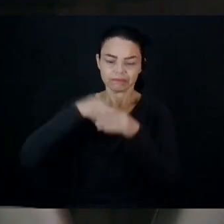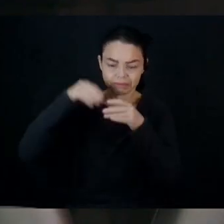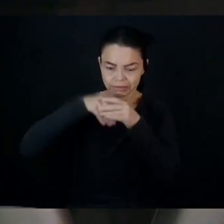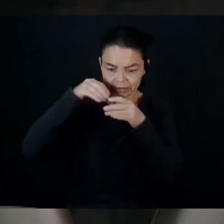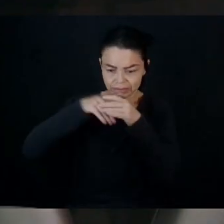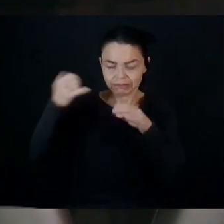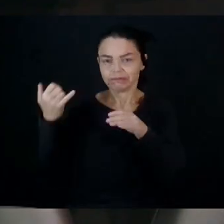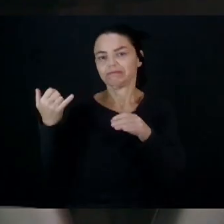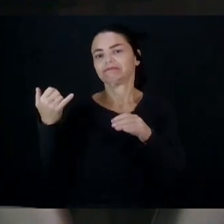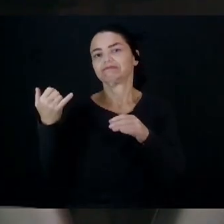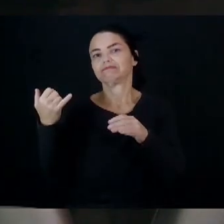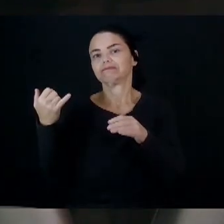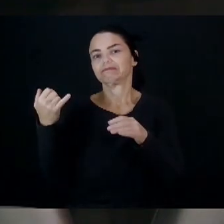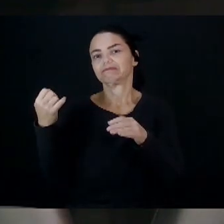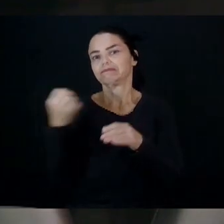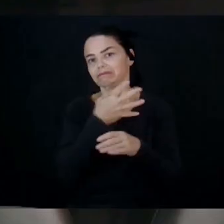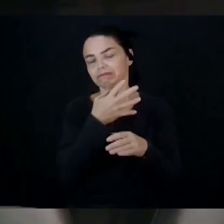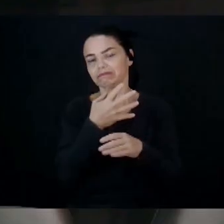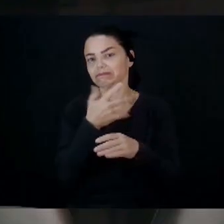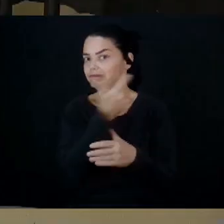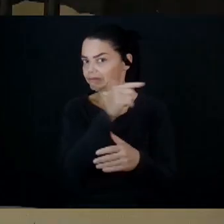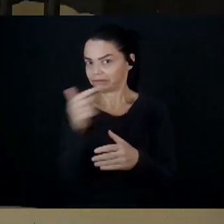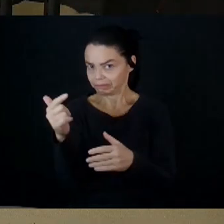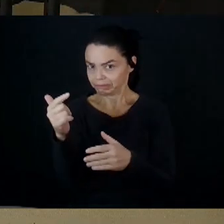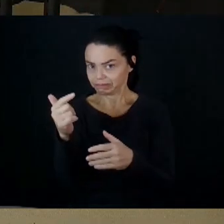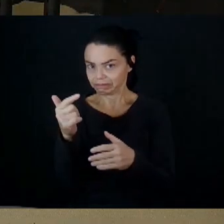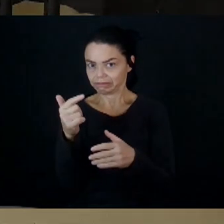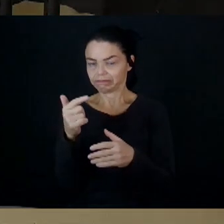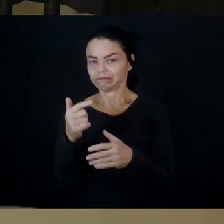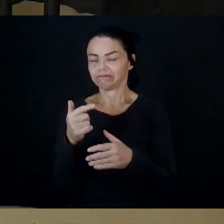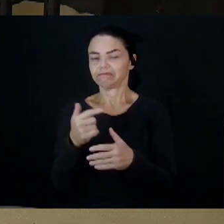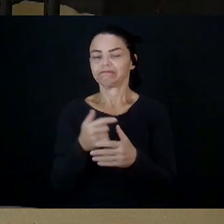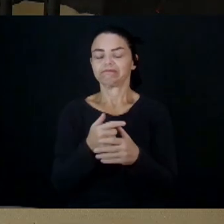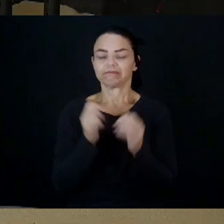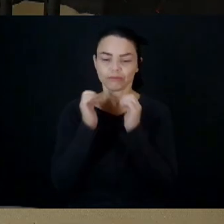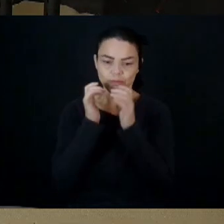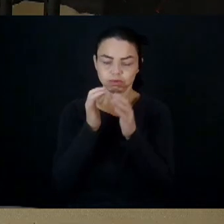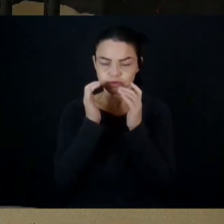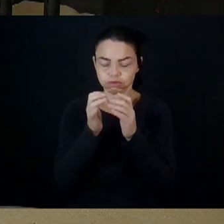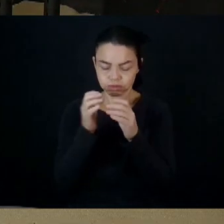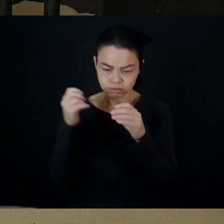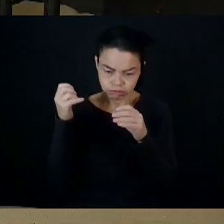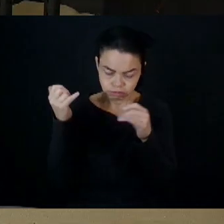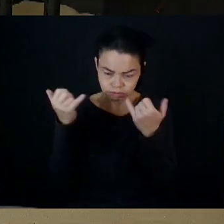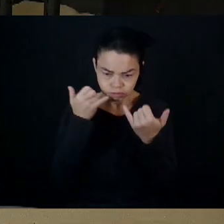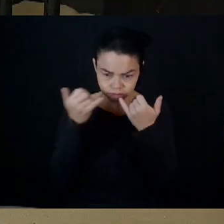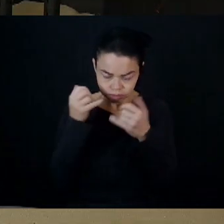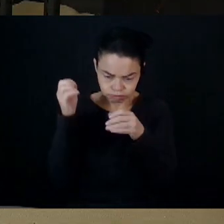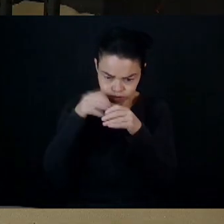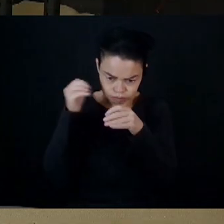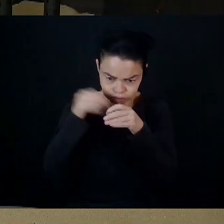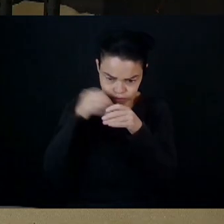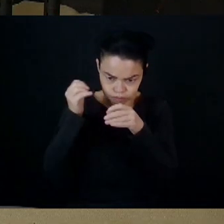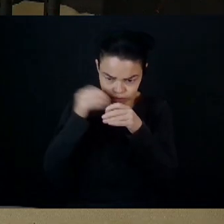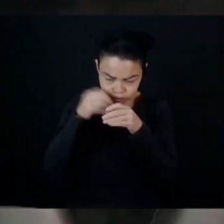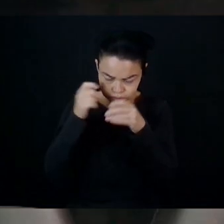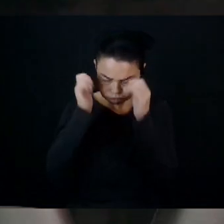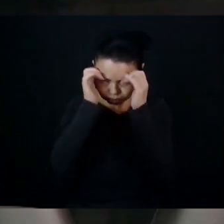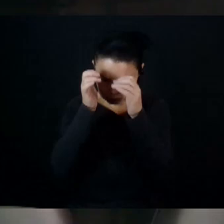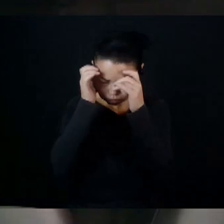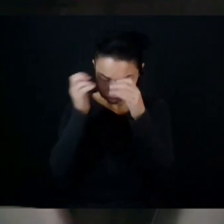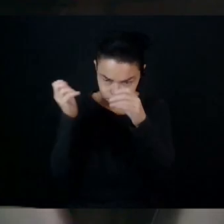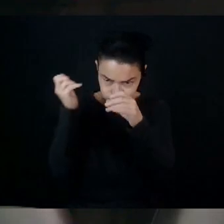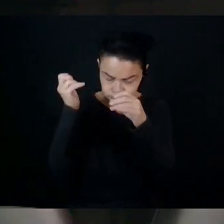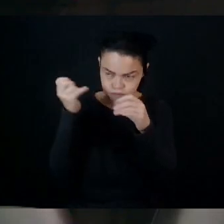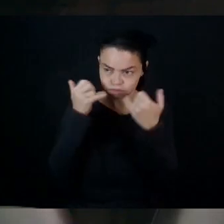existem. Sério? Que é a confabulação. É, né, gente, olha isso. Então, assim, quando a